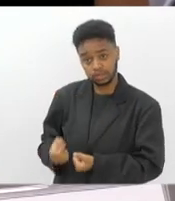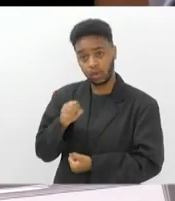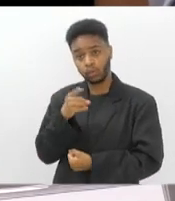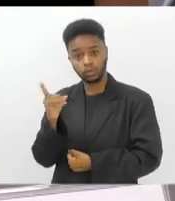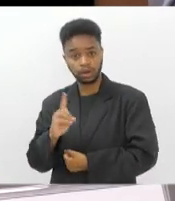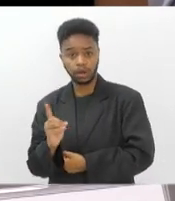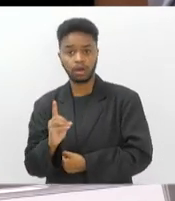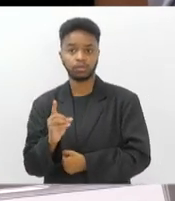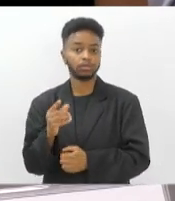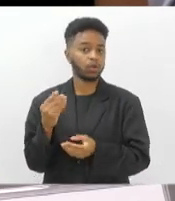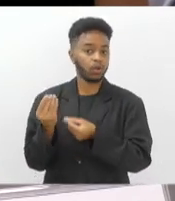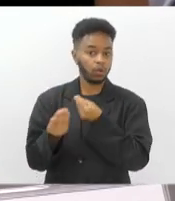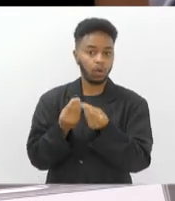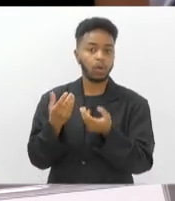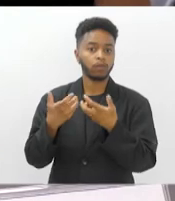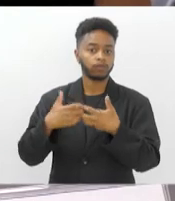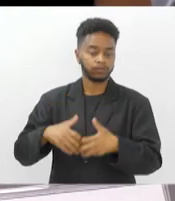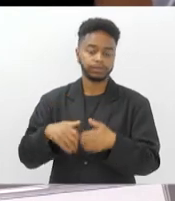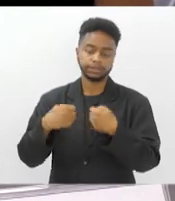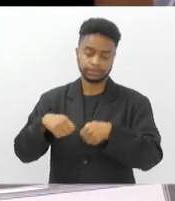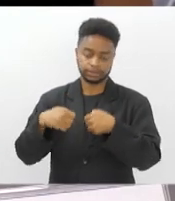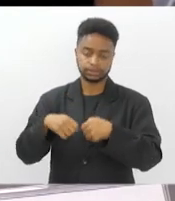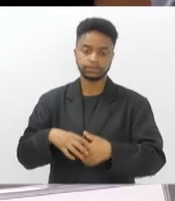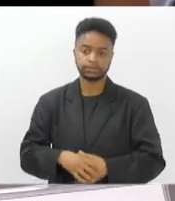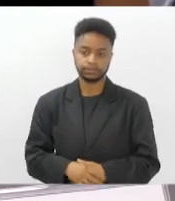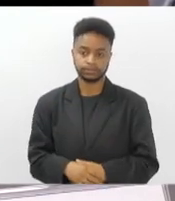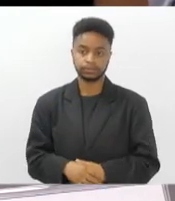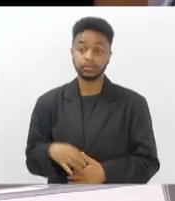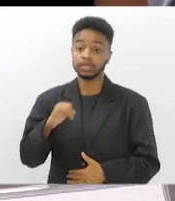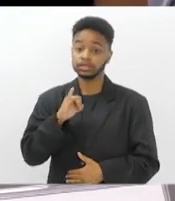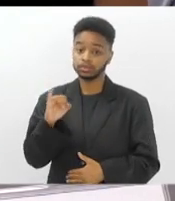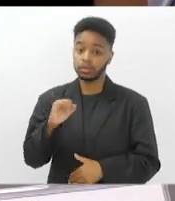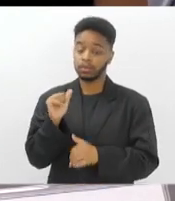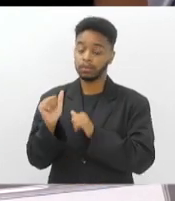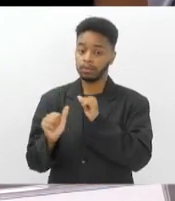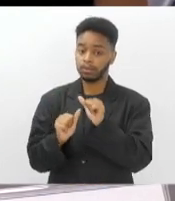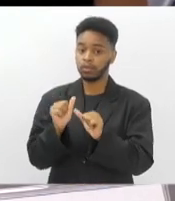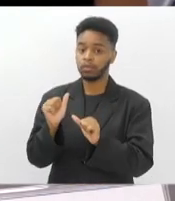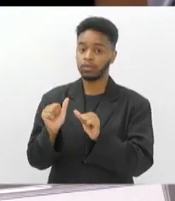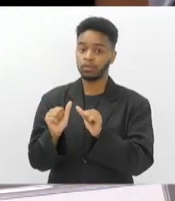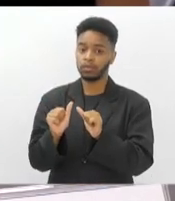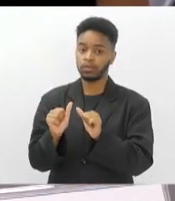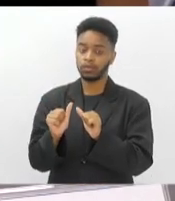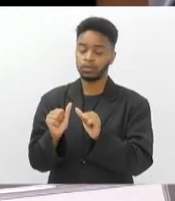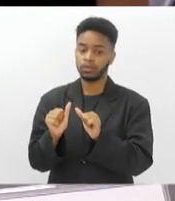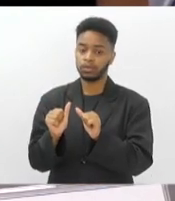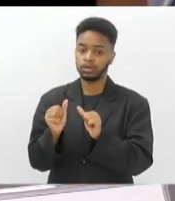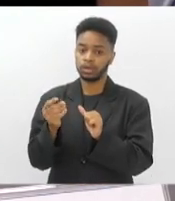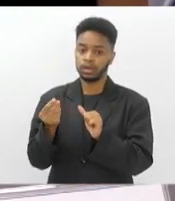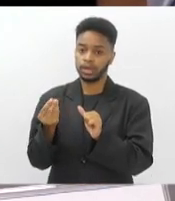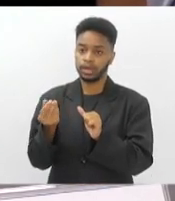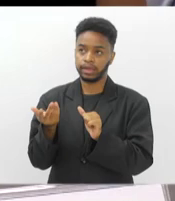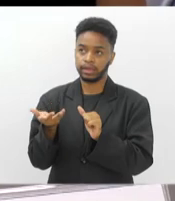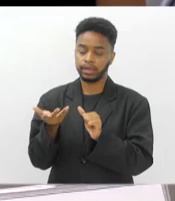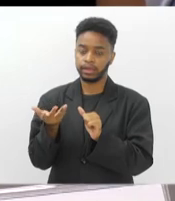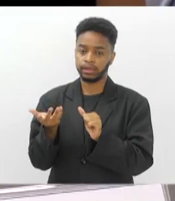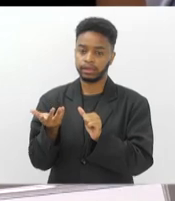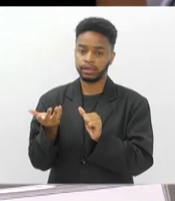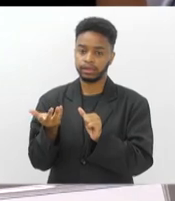não aceitaram isso se houve mudança de de de de de